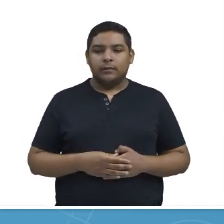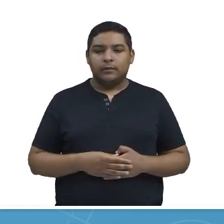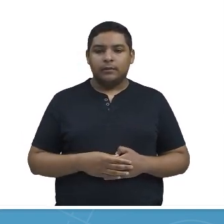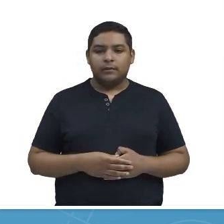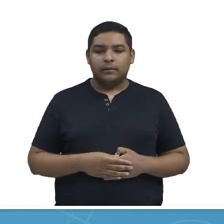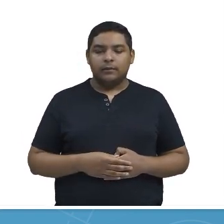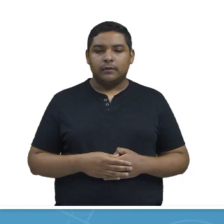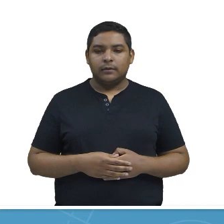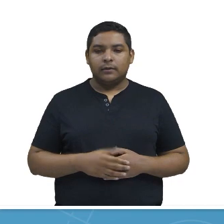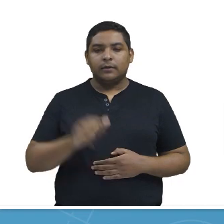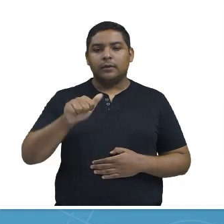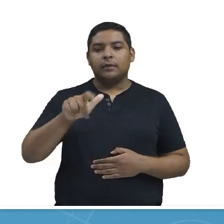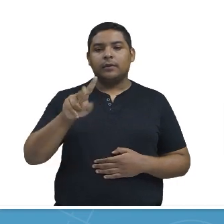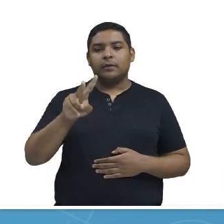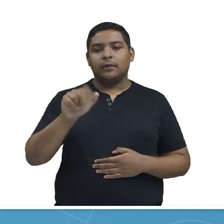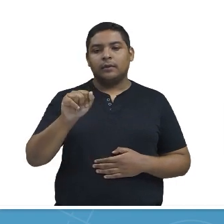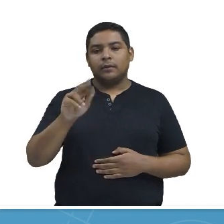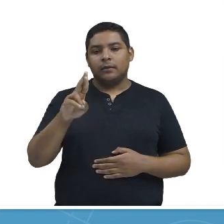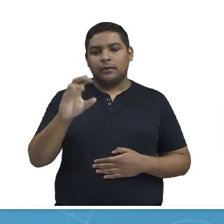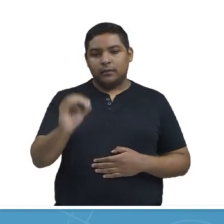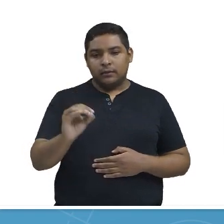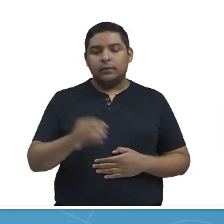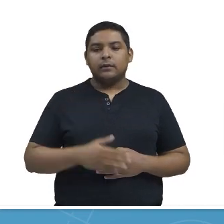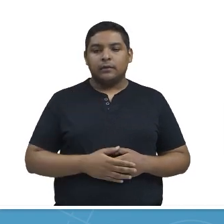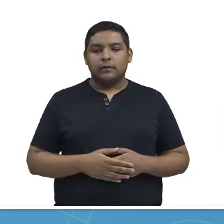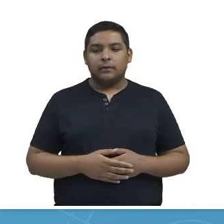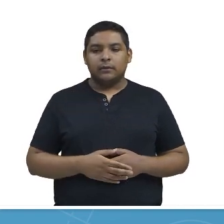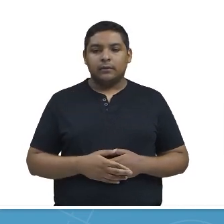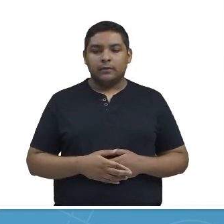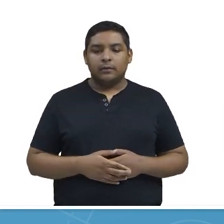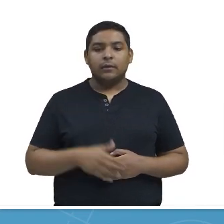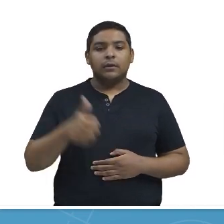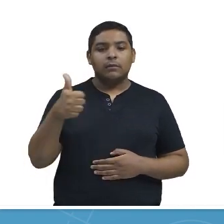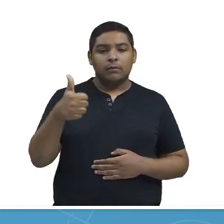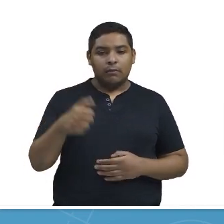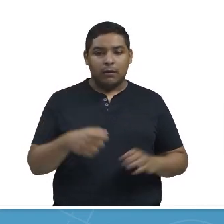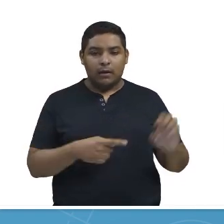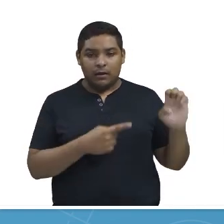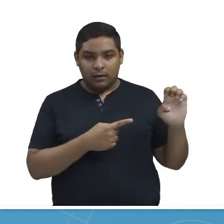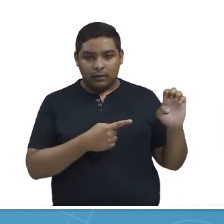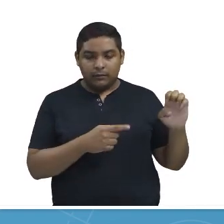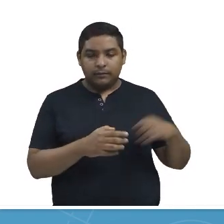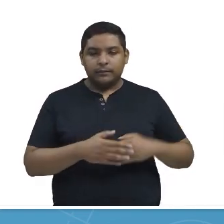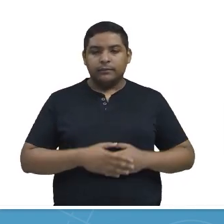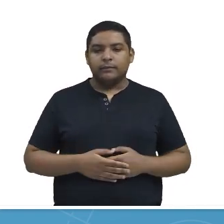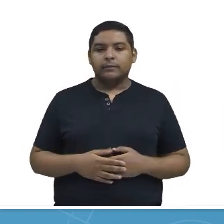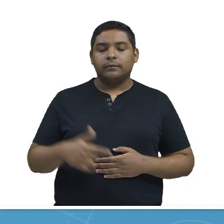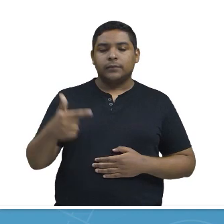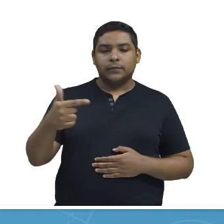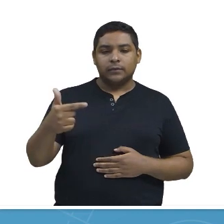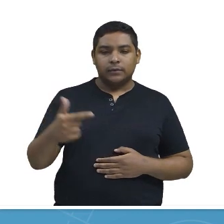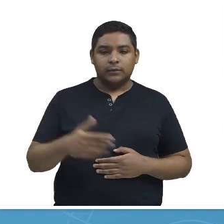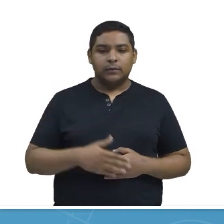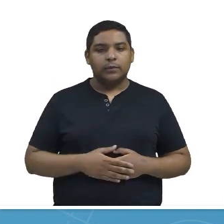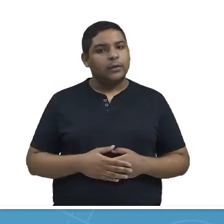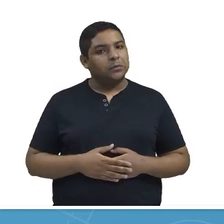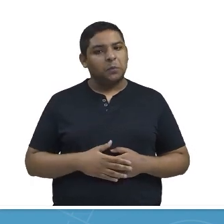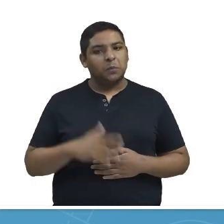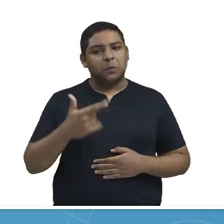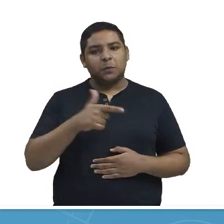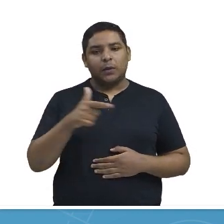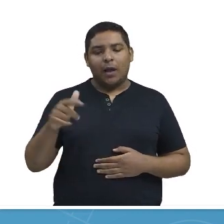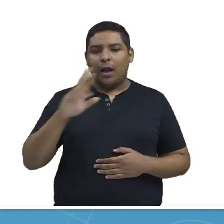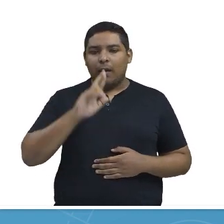Tá aqui o Álvaro. Ele respondeu a question number A, a question number 2, né? Ficou aqui em aberto, não vi